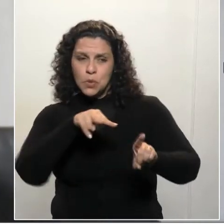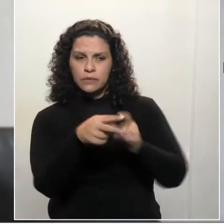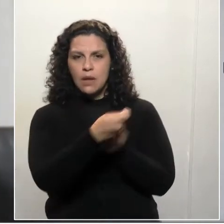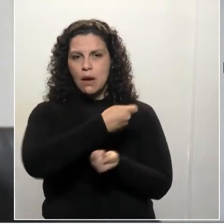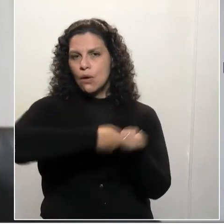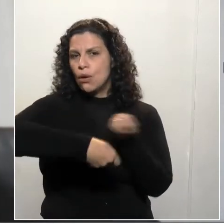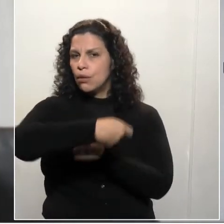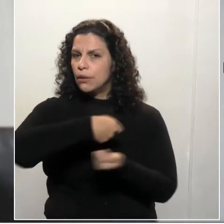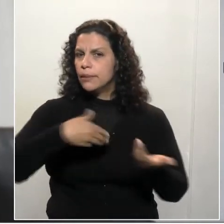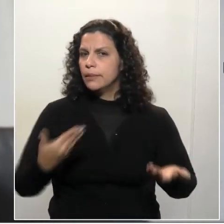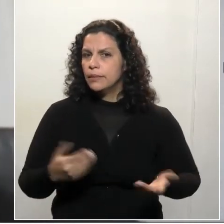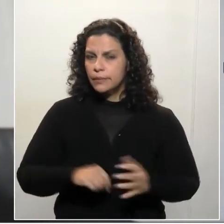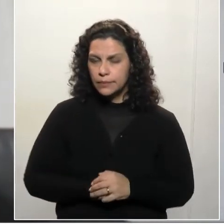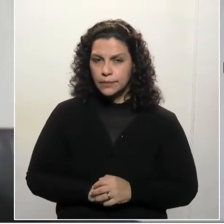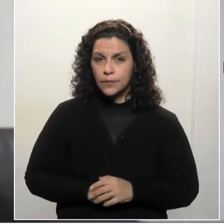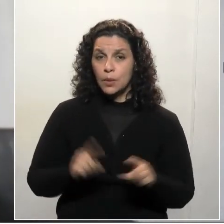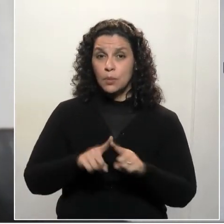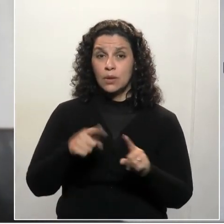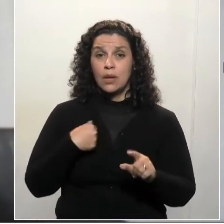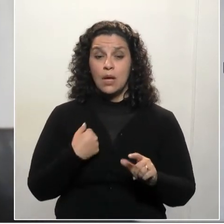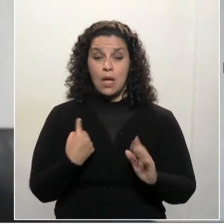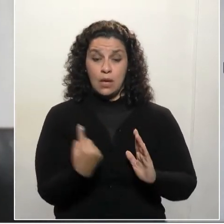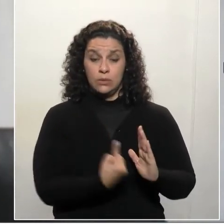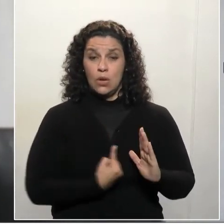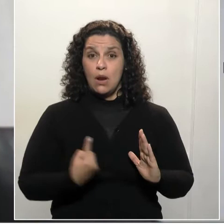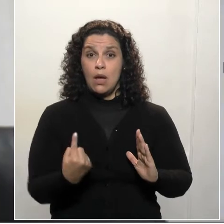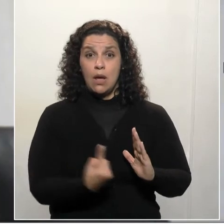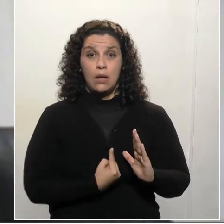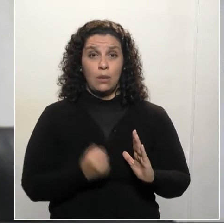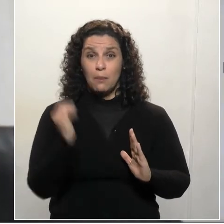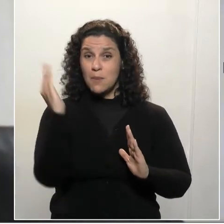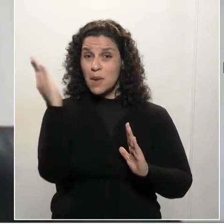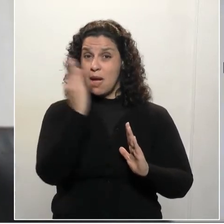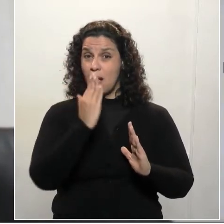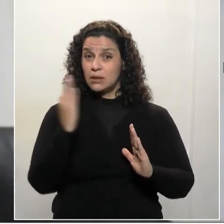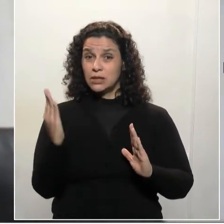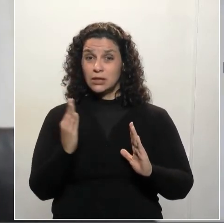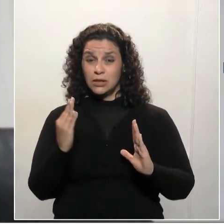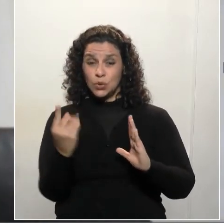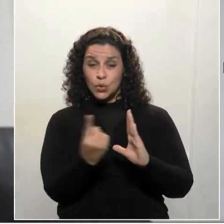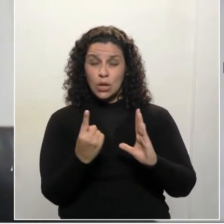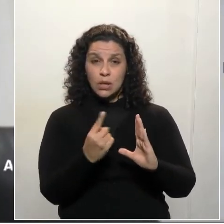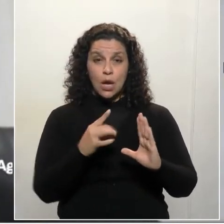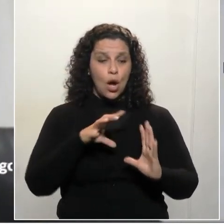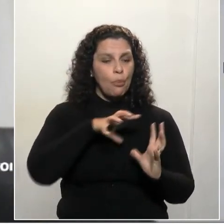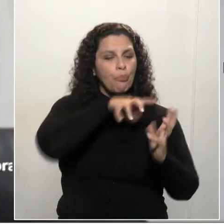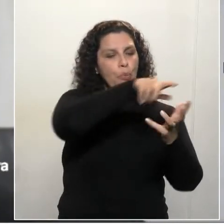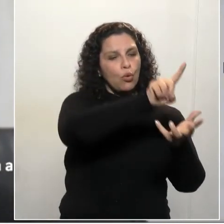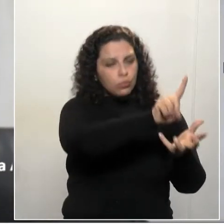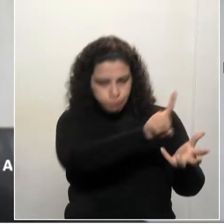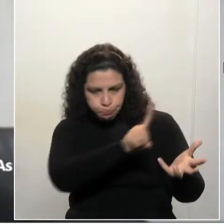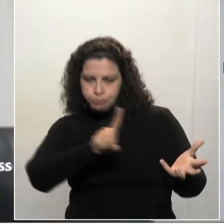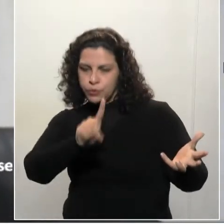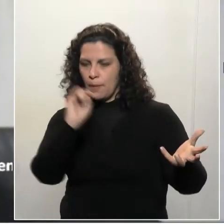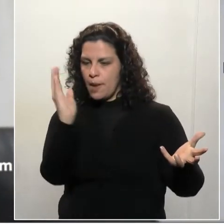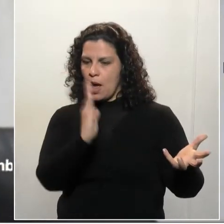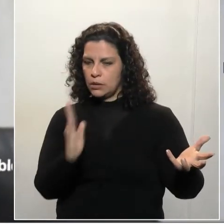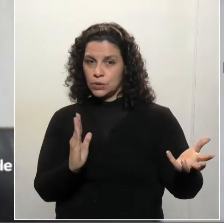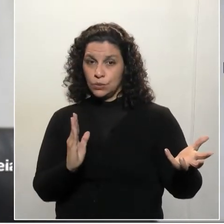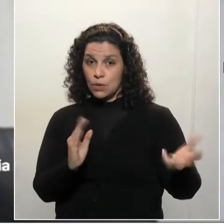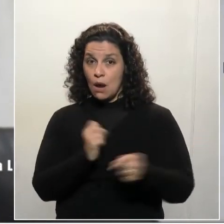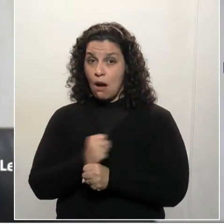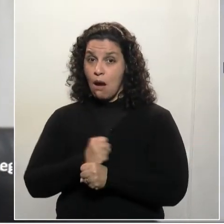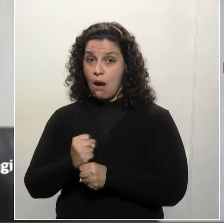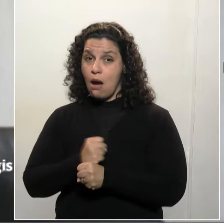econômico, porque isolaria o nosso país completamente, por muito tempo,